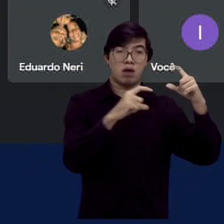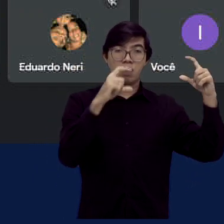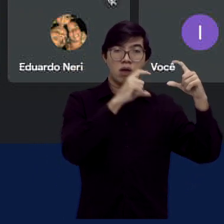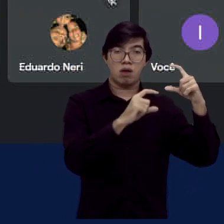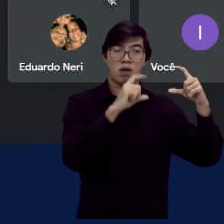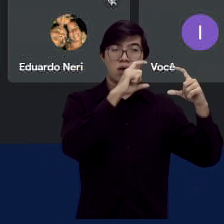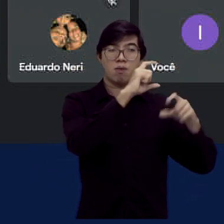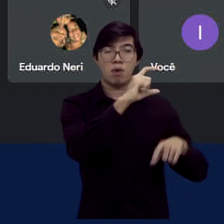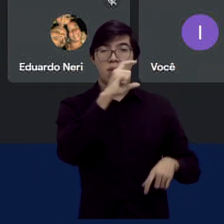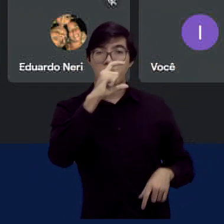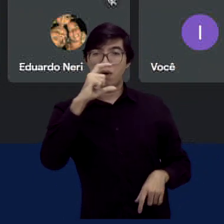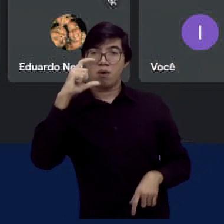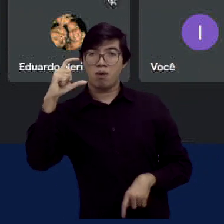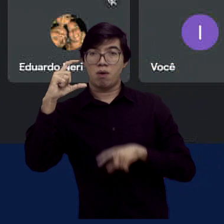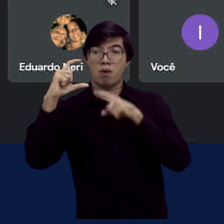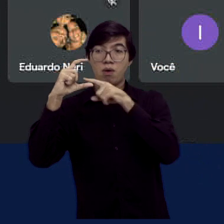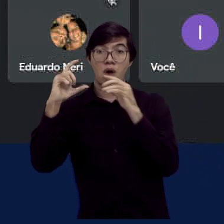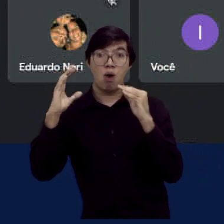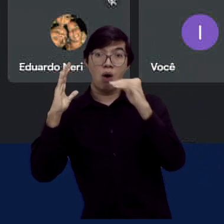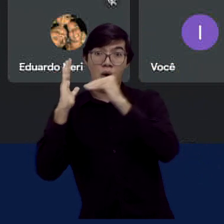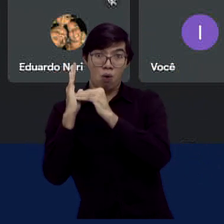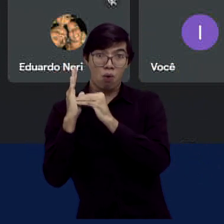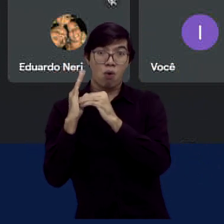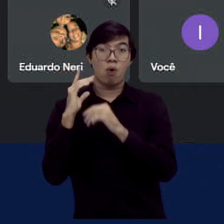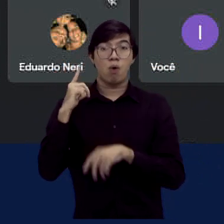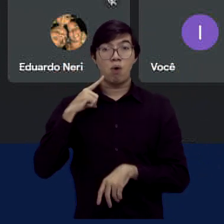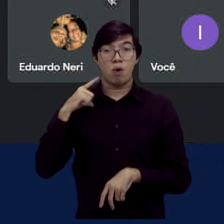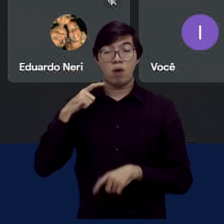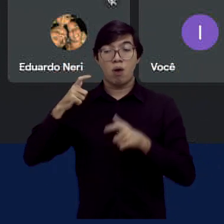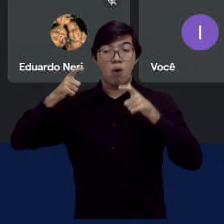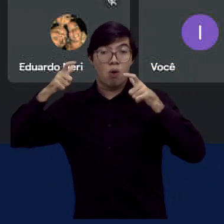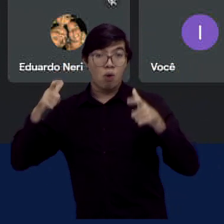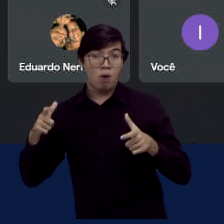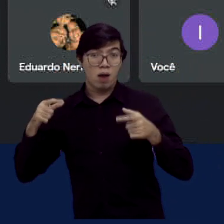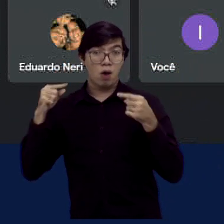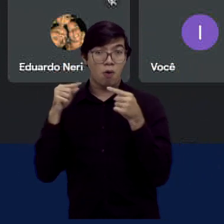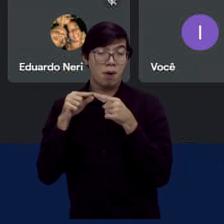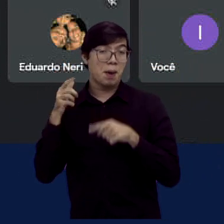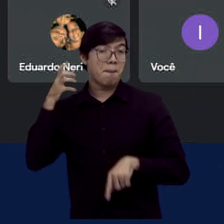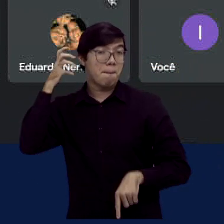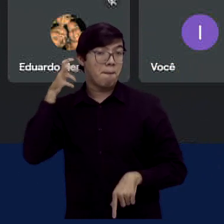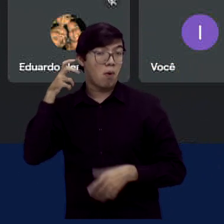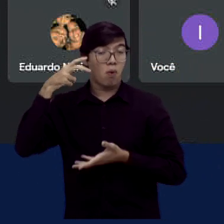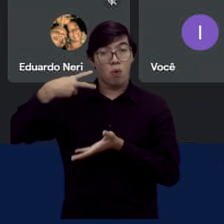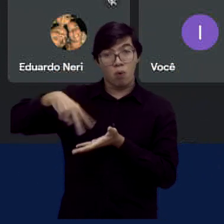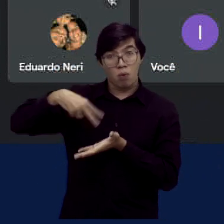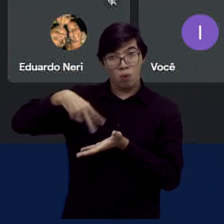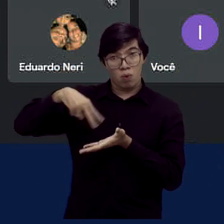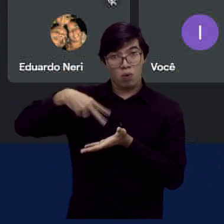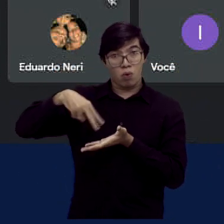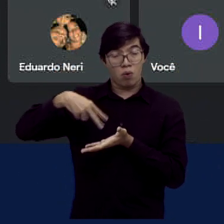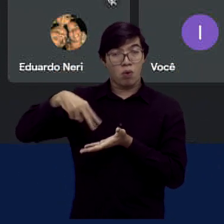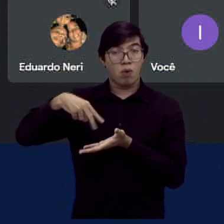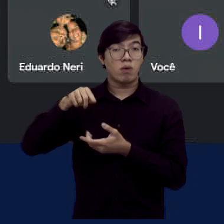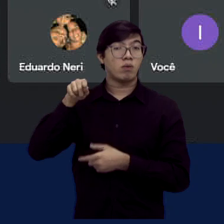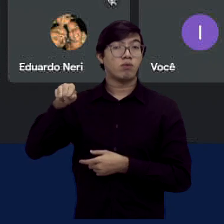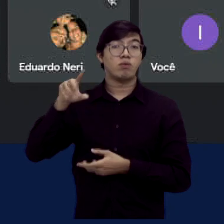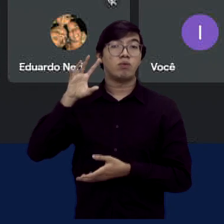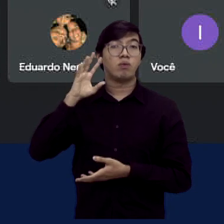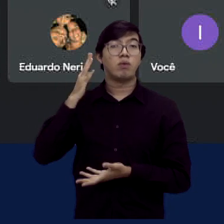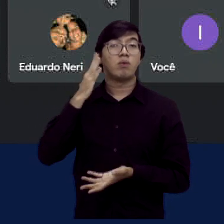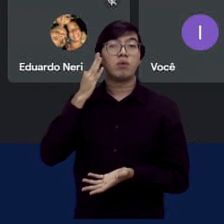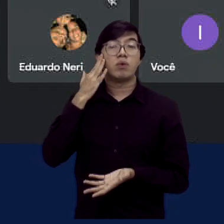a imagem dela no ambiente de dança, no ambiente de música, o que você tem é quero